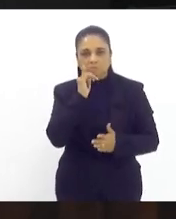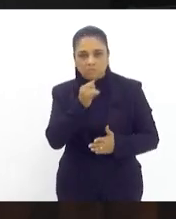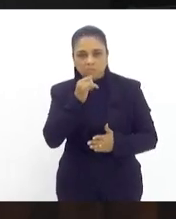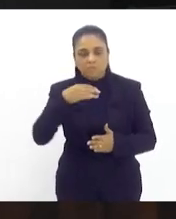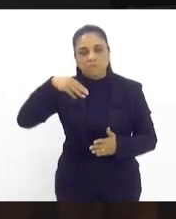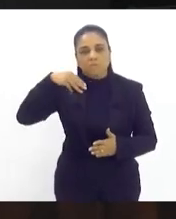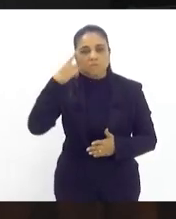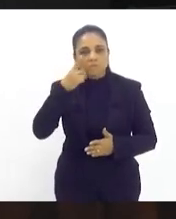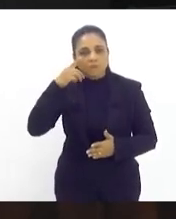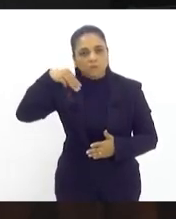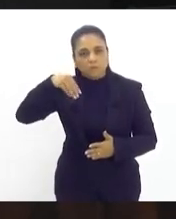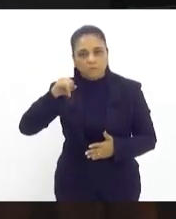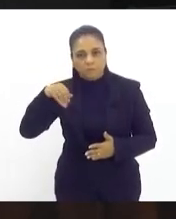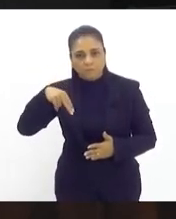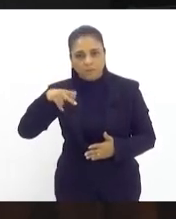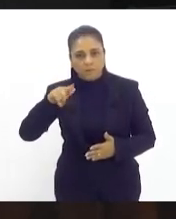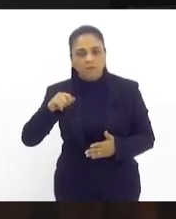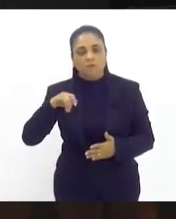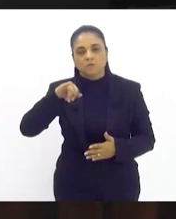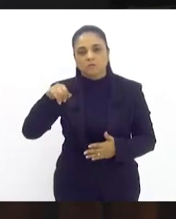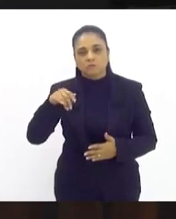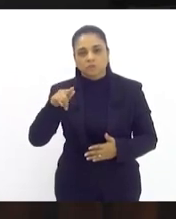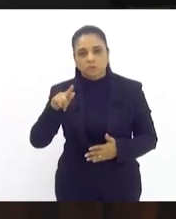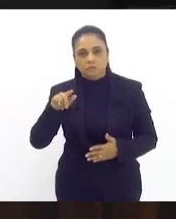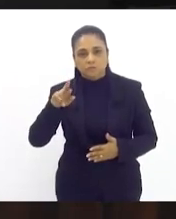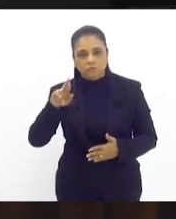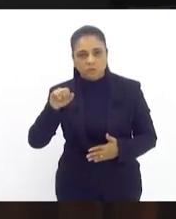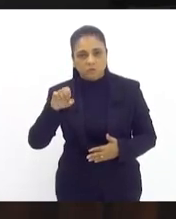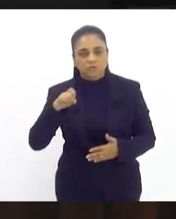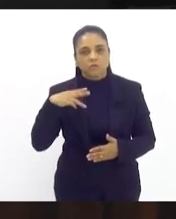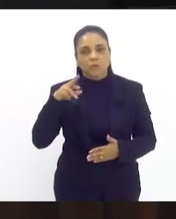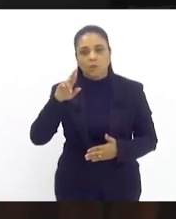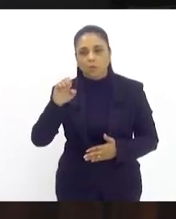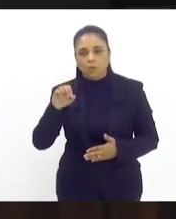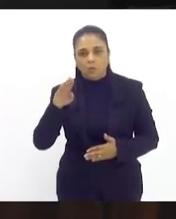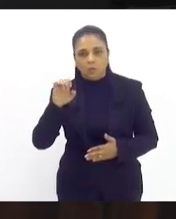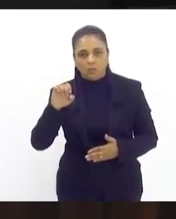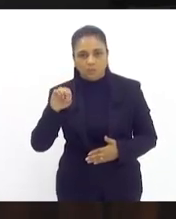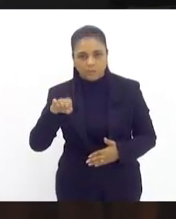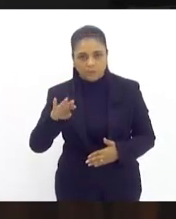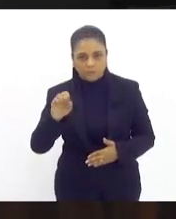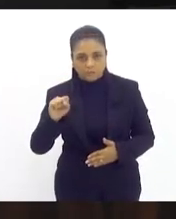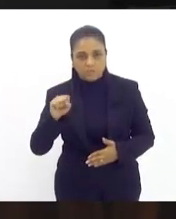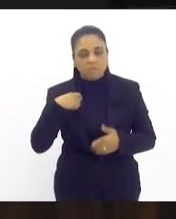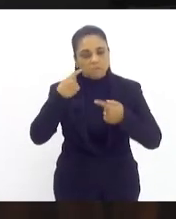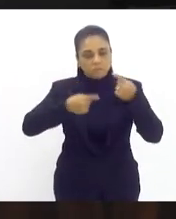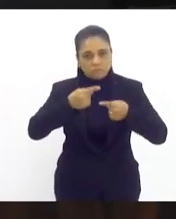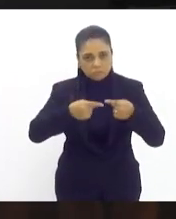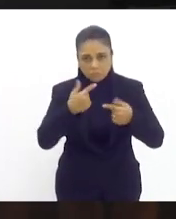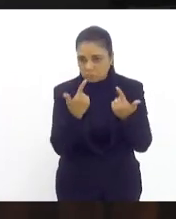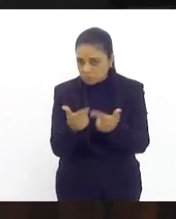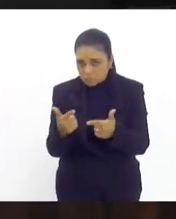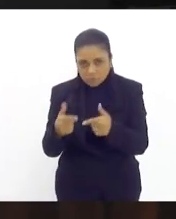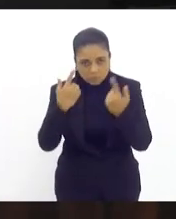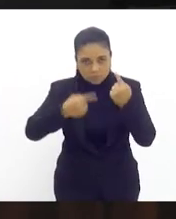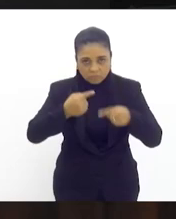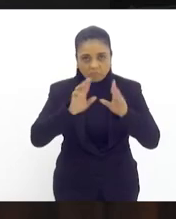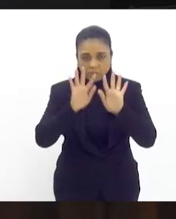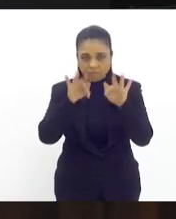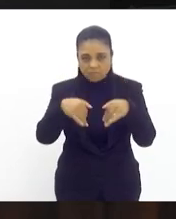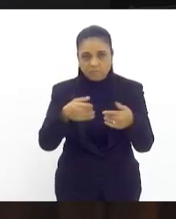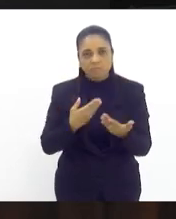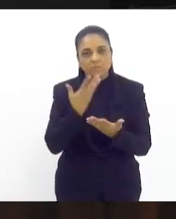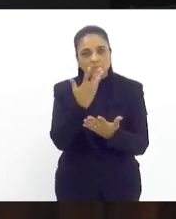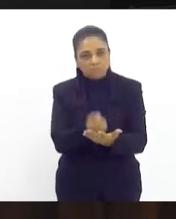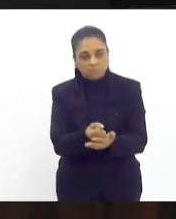Mickey Jorge Felipe Neto Mônica Francisco Rubens bomtempo Carlos Macedo em discussão no havendo o que Queira discutir encerrado discussão